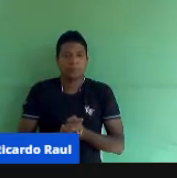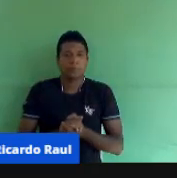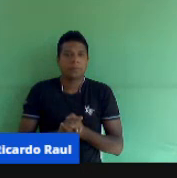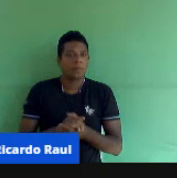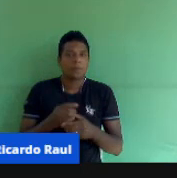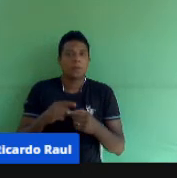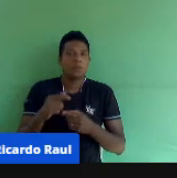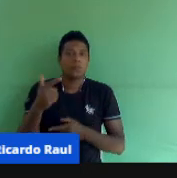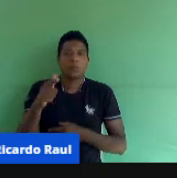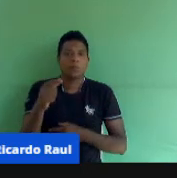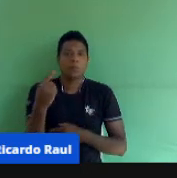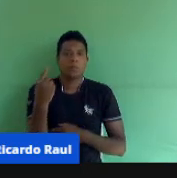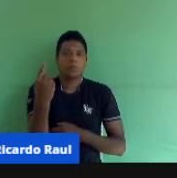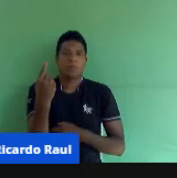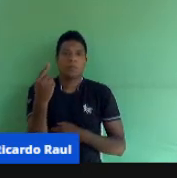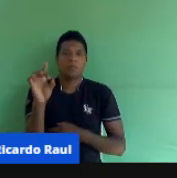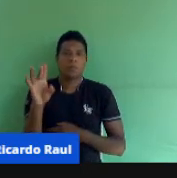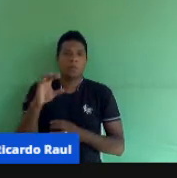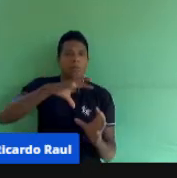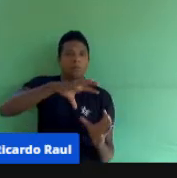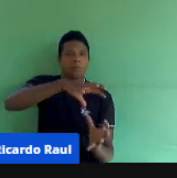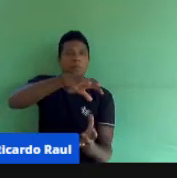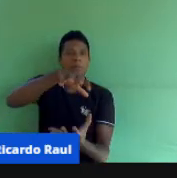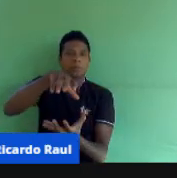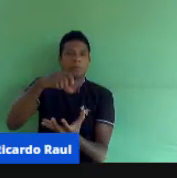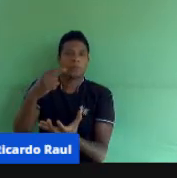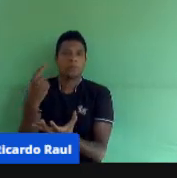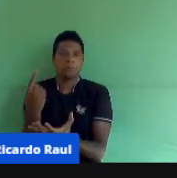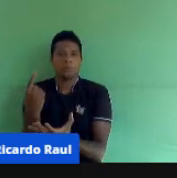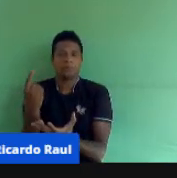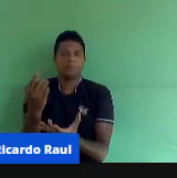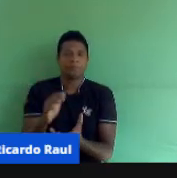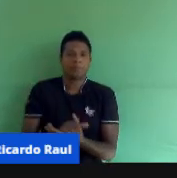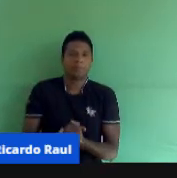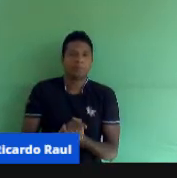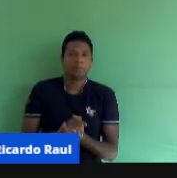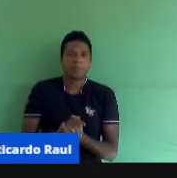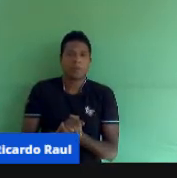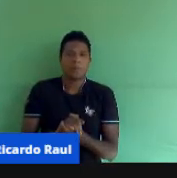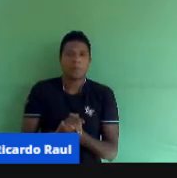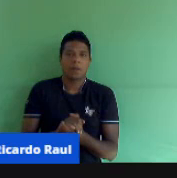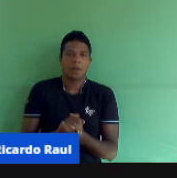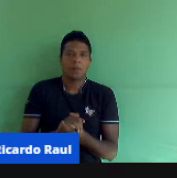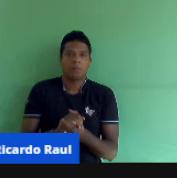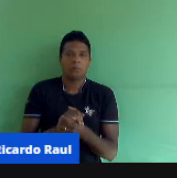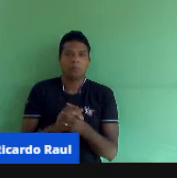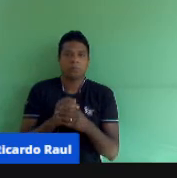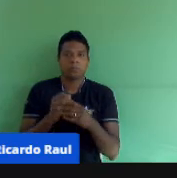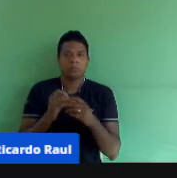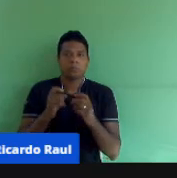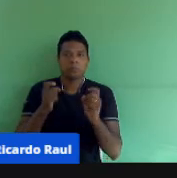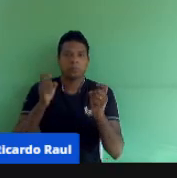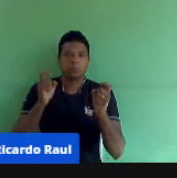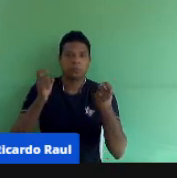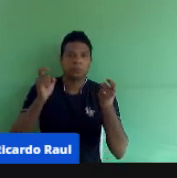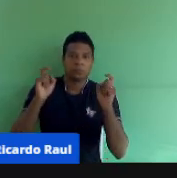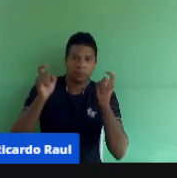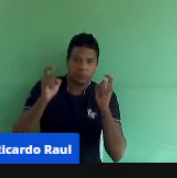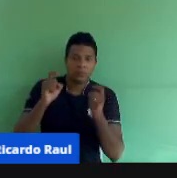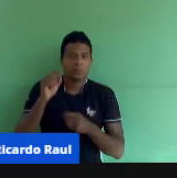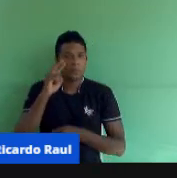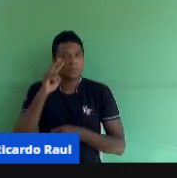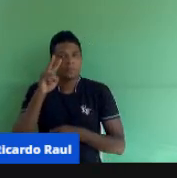existe só uma forma de viver no planeta, né. Então, é uma reunião que vai acontecer, que é interessante a gente ficar de olho, tá